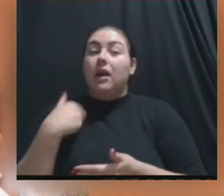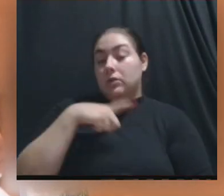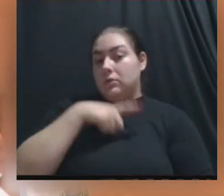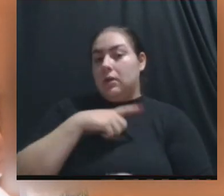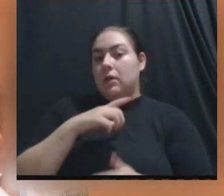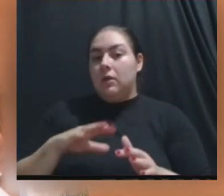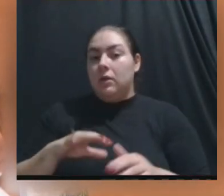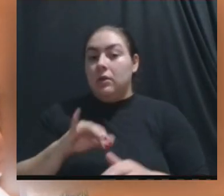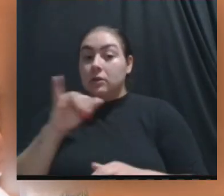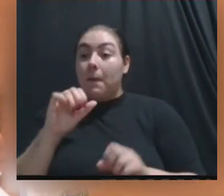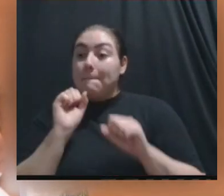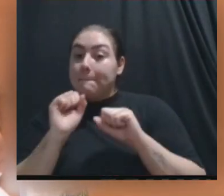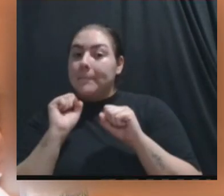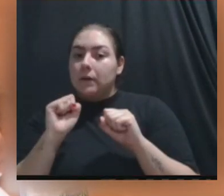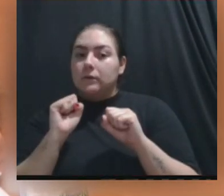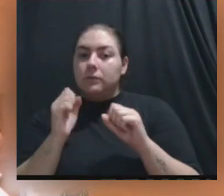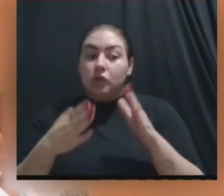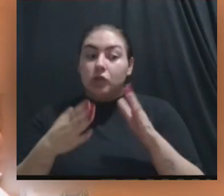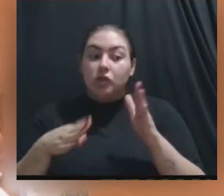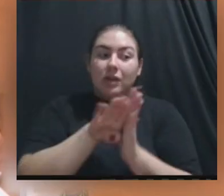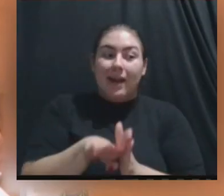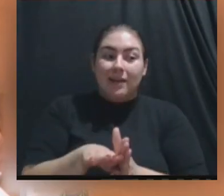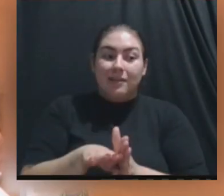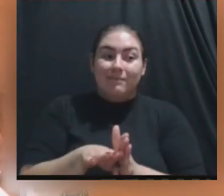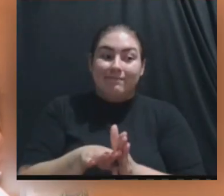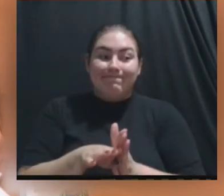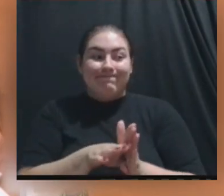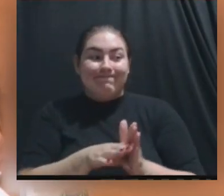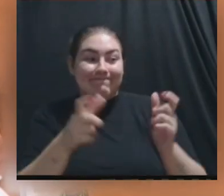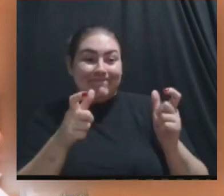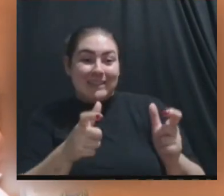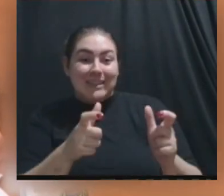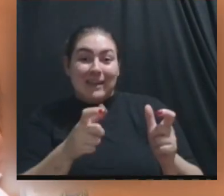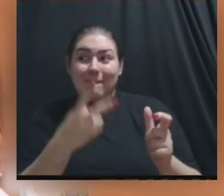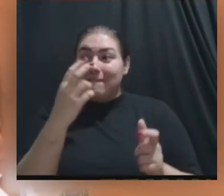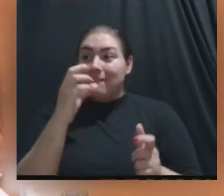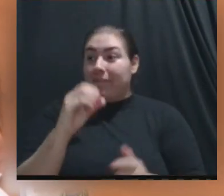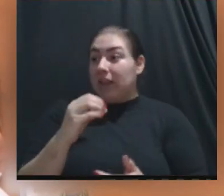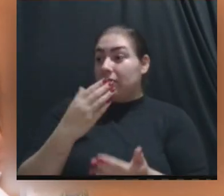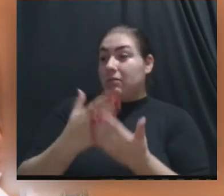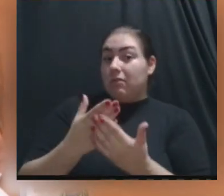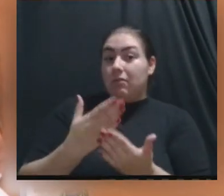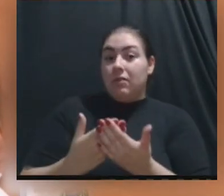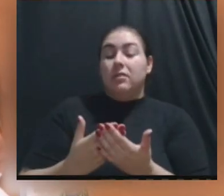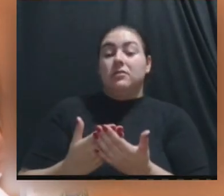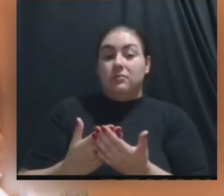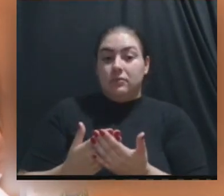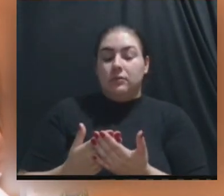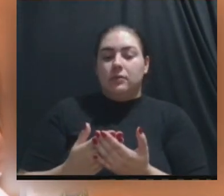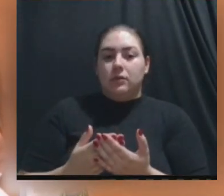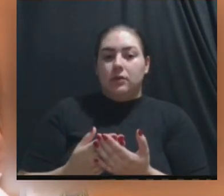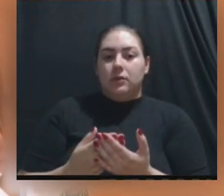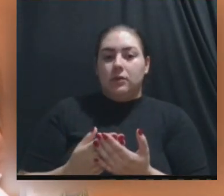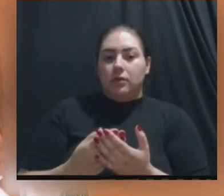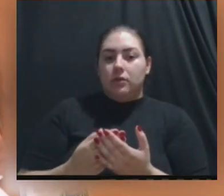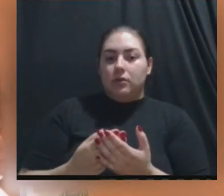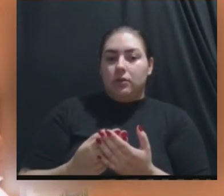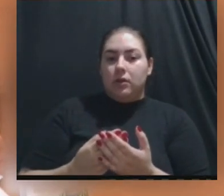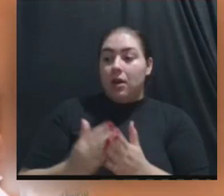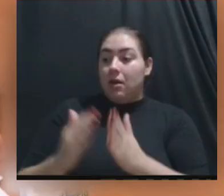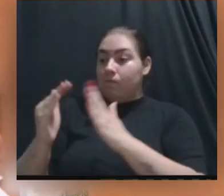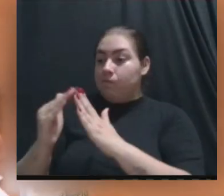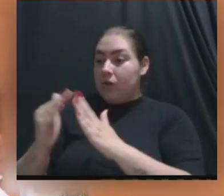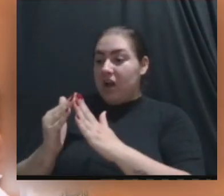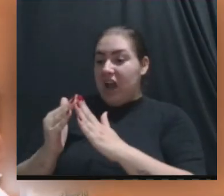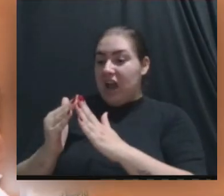que a escola do município está lá atendendo 20 estudantes e aqueles demais que residem no entorno da escola municipal,